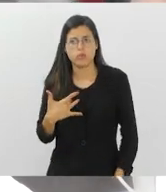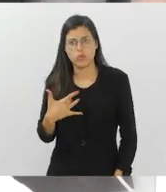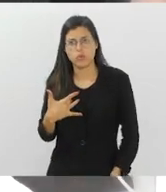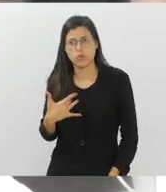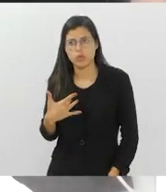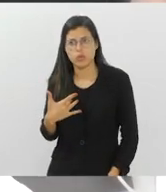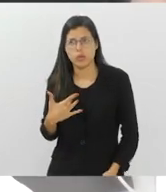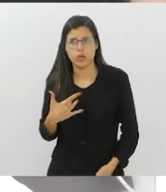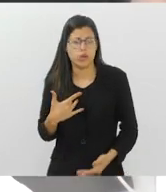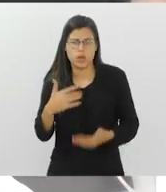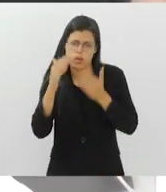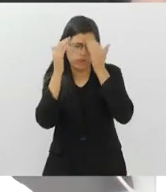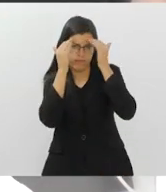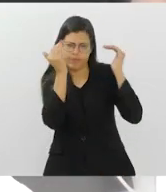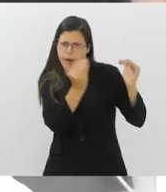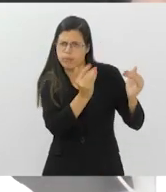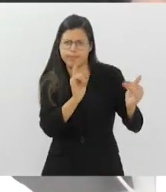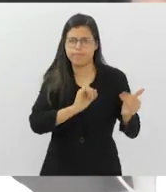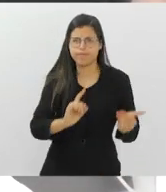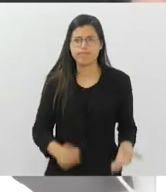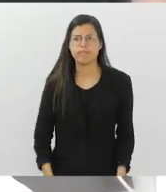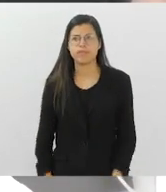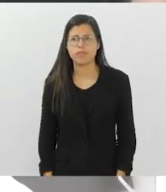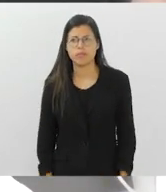e não cumpriram.